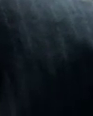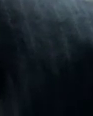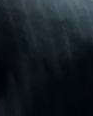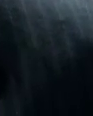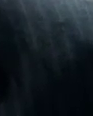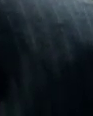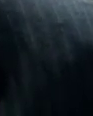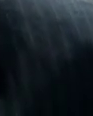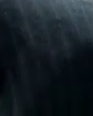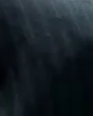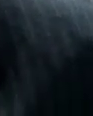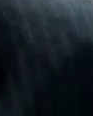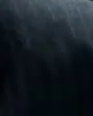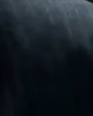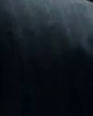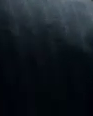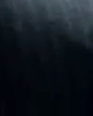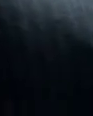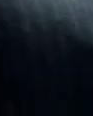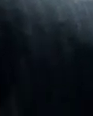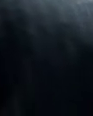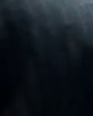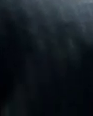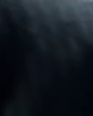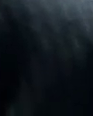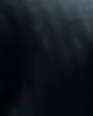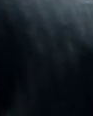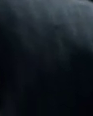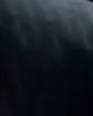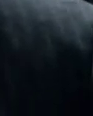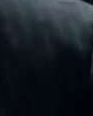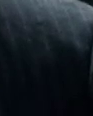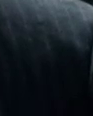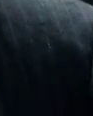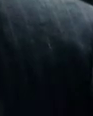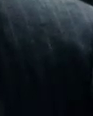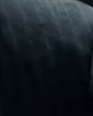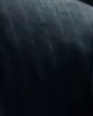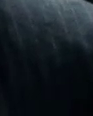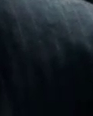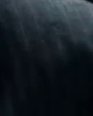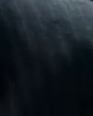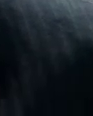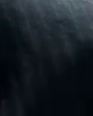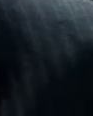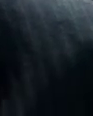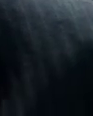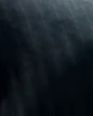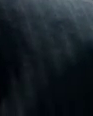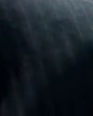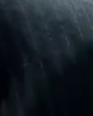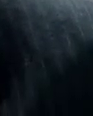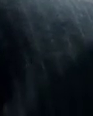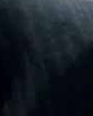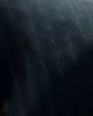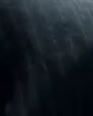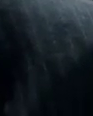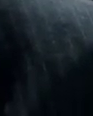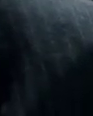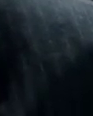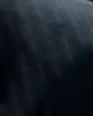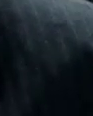assíduo à população. Mas eu vejo aqui que no Boa Esperança, por exemplo, faltam três agentes comunitários de saúde que